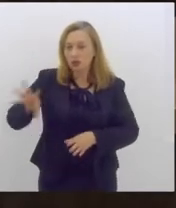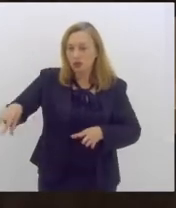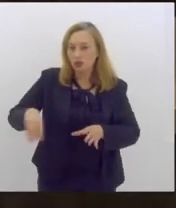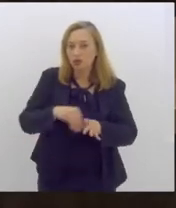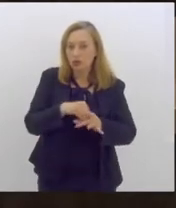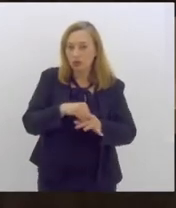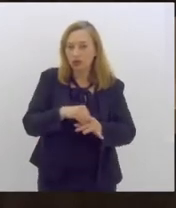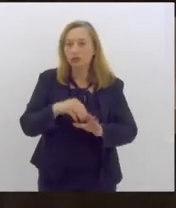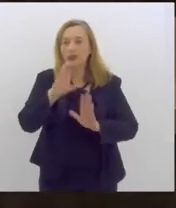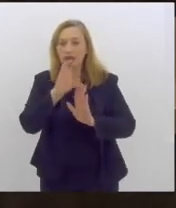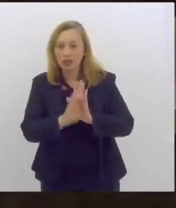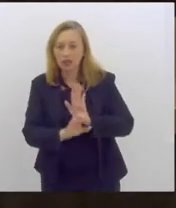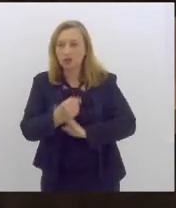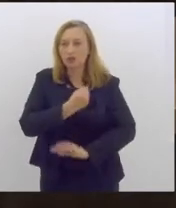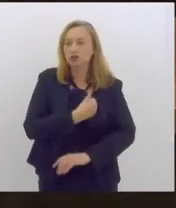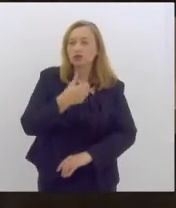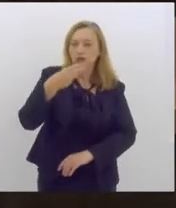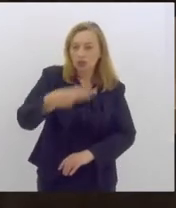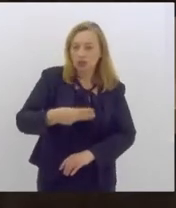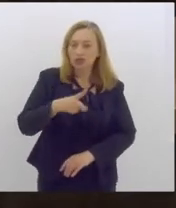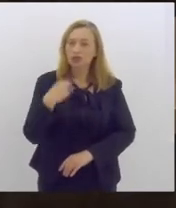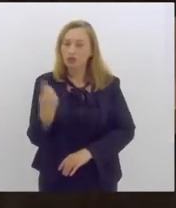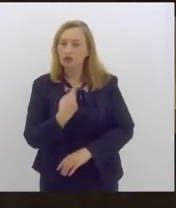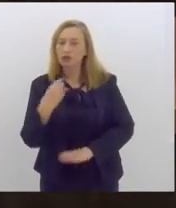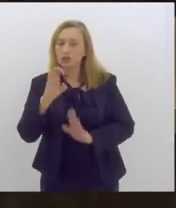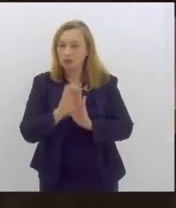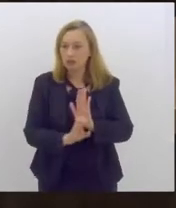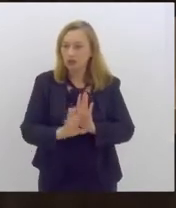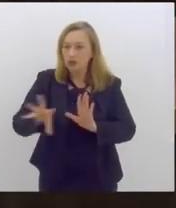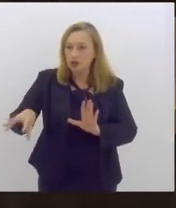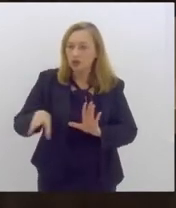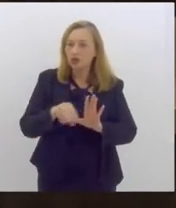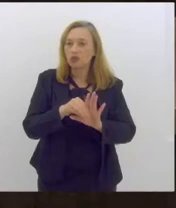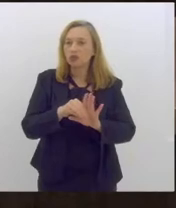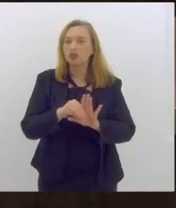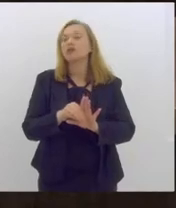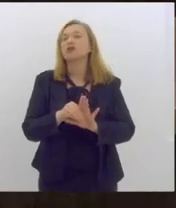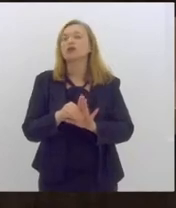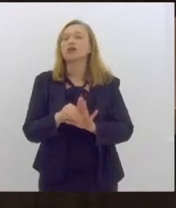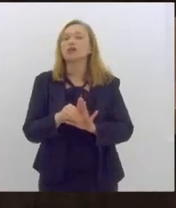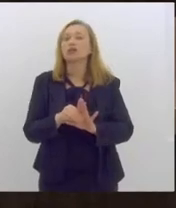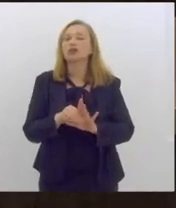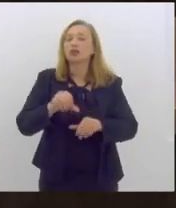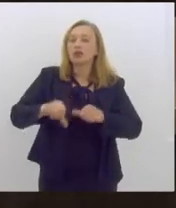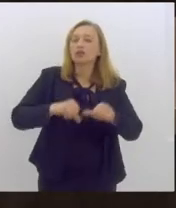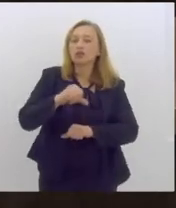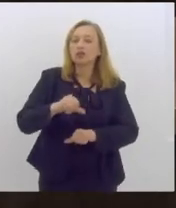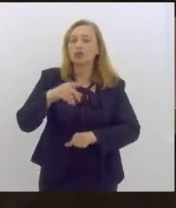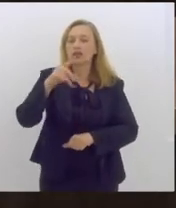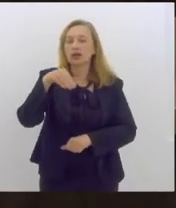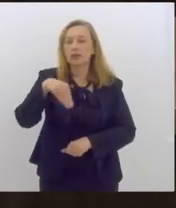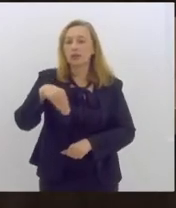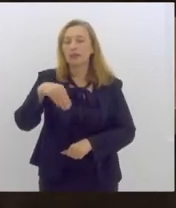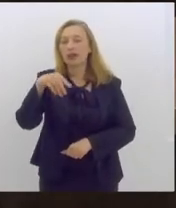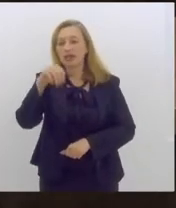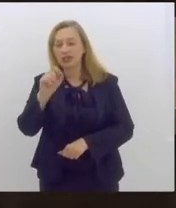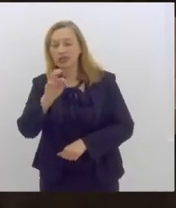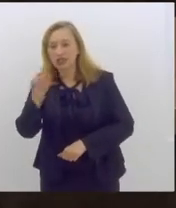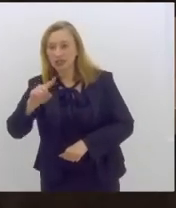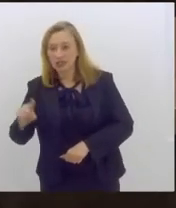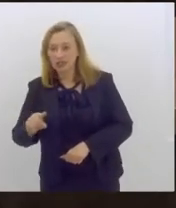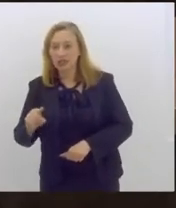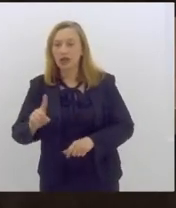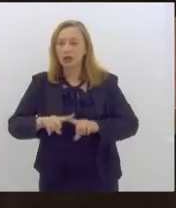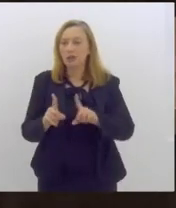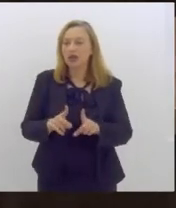incorporaram a emenda nº 3 a nossa emenda que coloca essa questão da mudança da matriz energética mas o